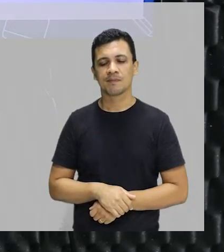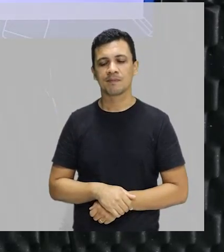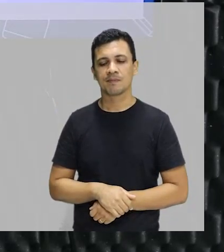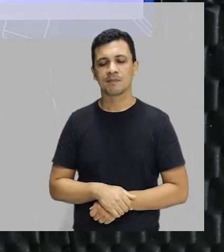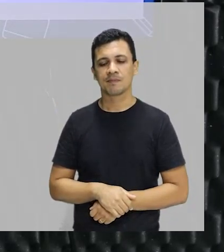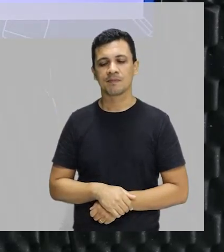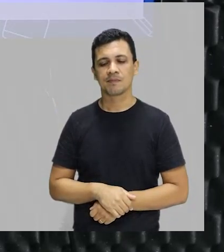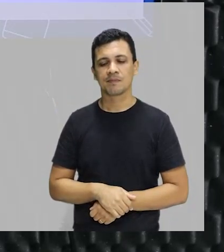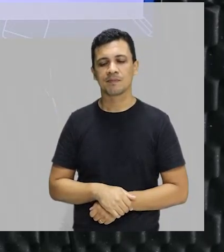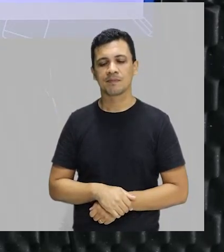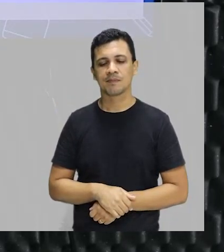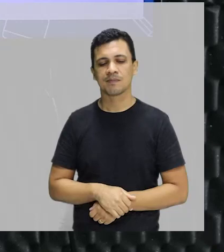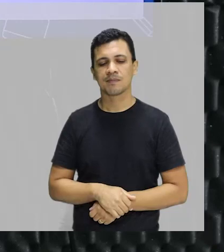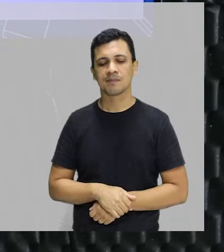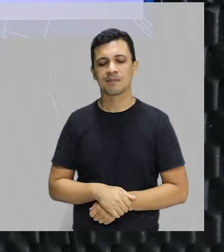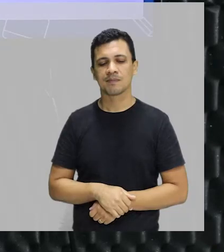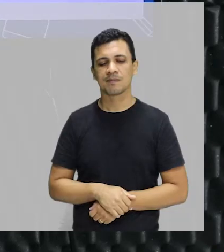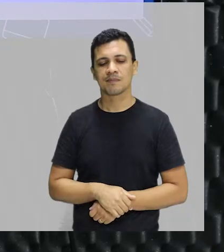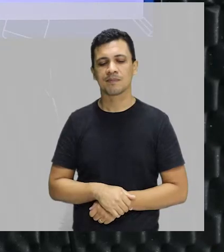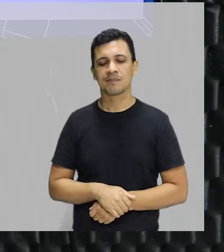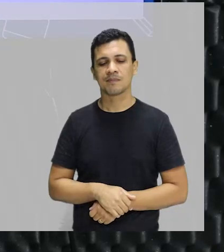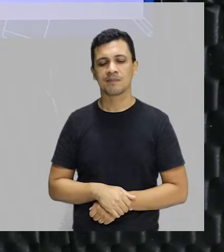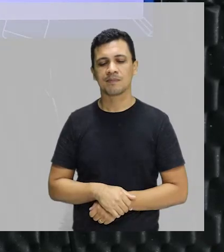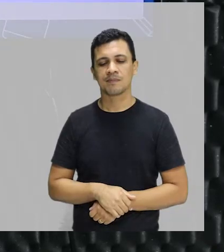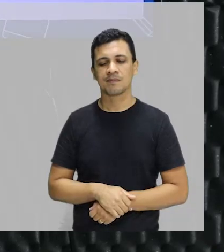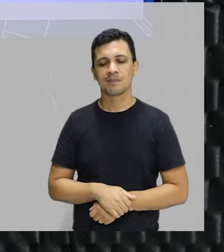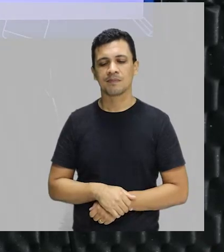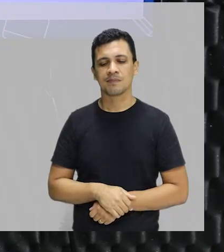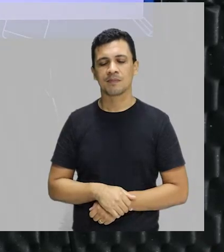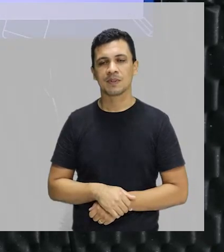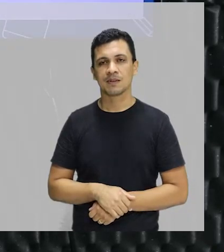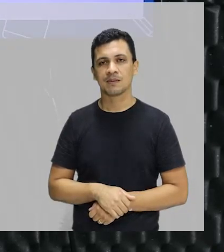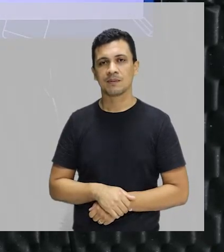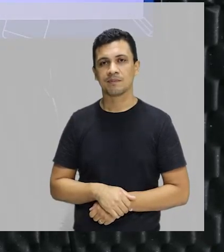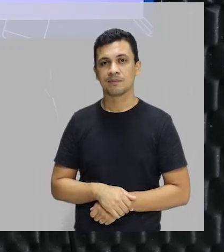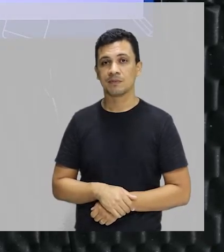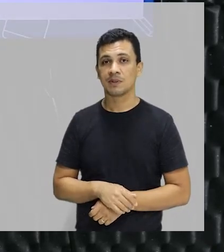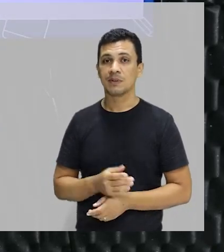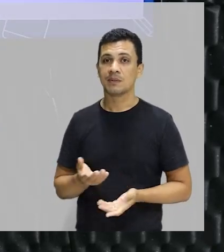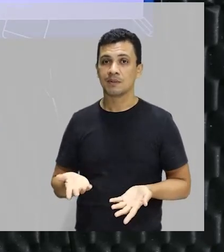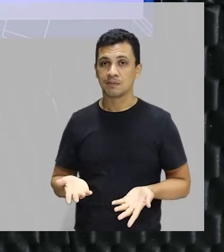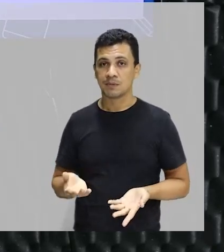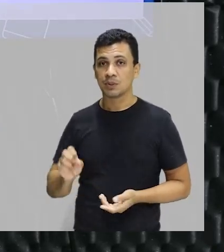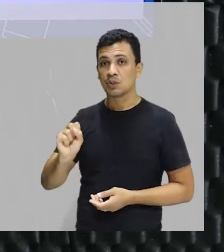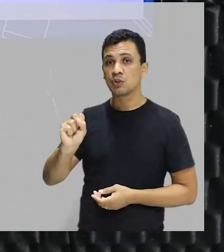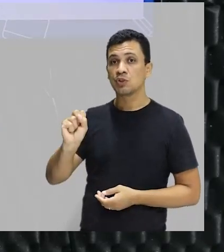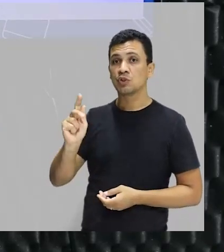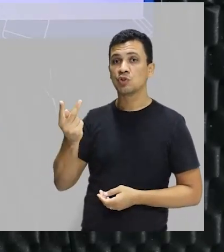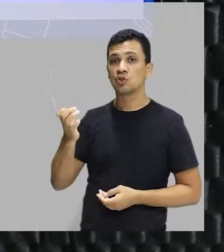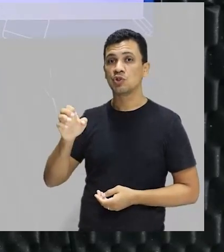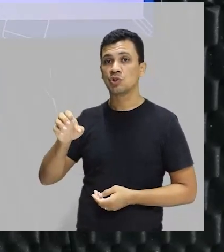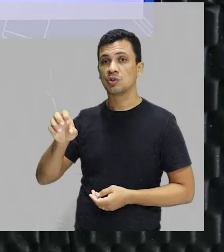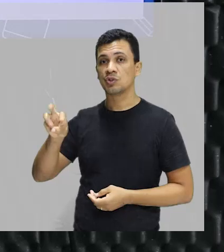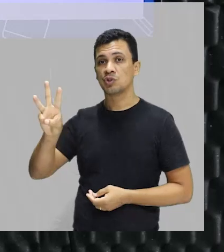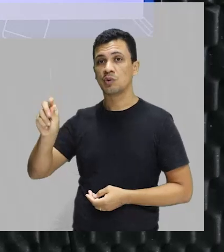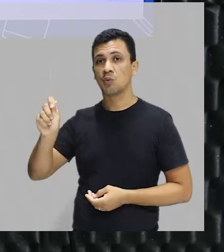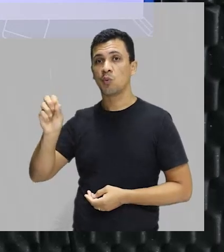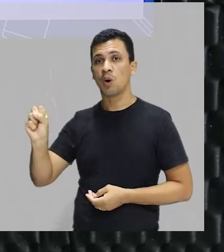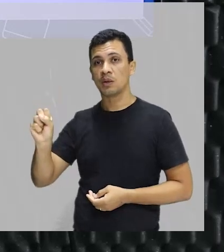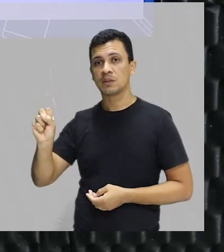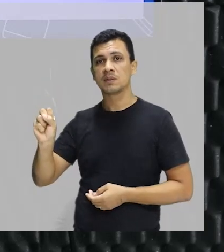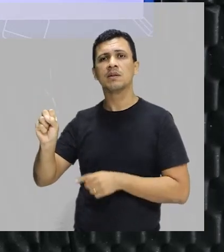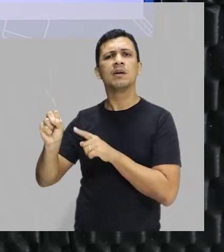of March 1911 em Paulo Afonso, Bahia. She was born é uma locução